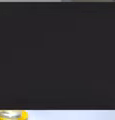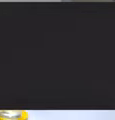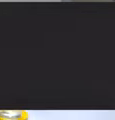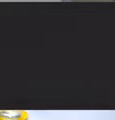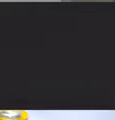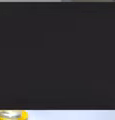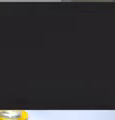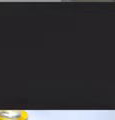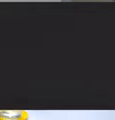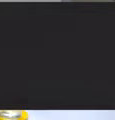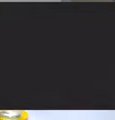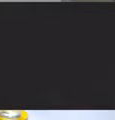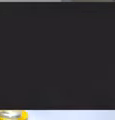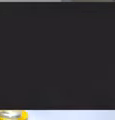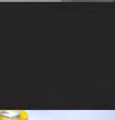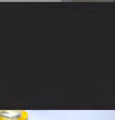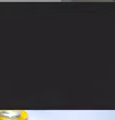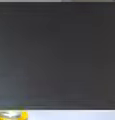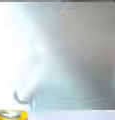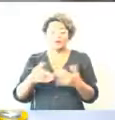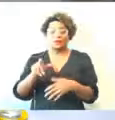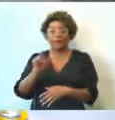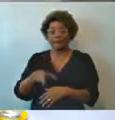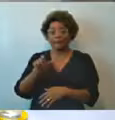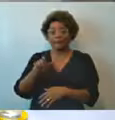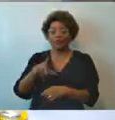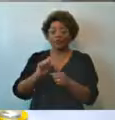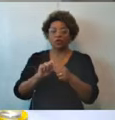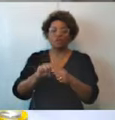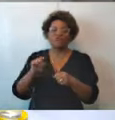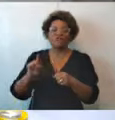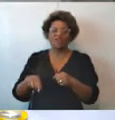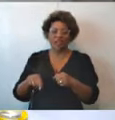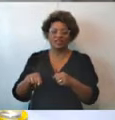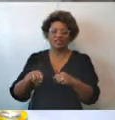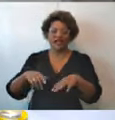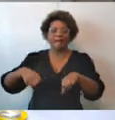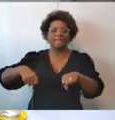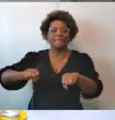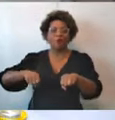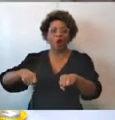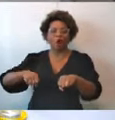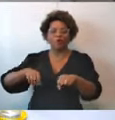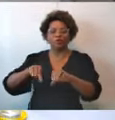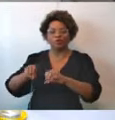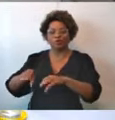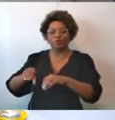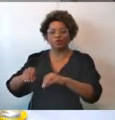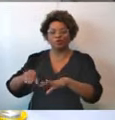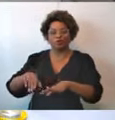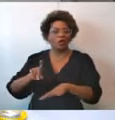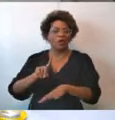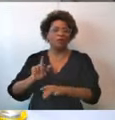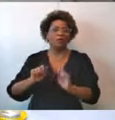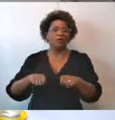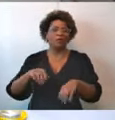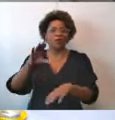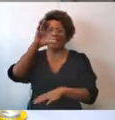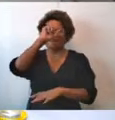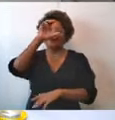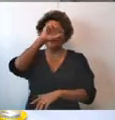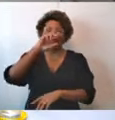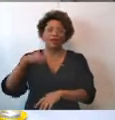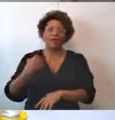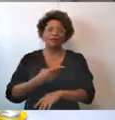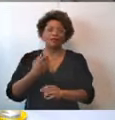de lá sabendo aprender, ele não aprende na motoescola a dirigir moto. Isso é impressionante, a gente paga por um serviço, a gente não tem um retorno nem mesmo nisso. A